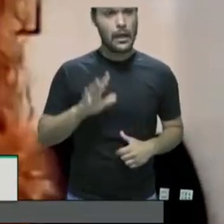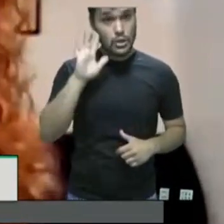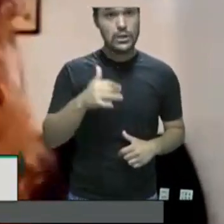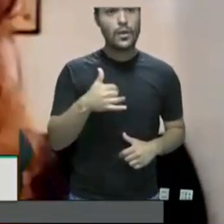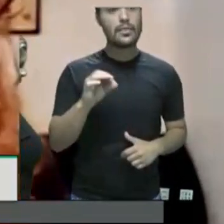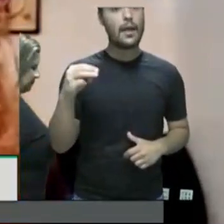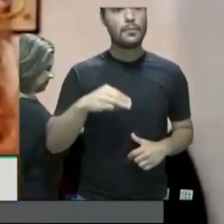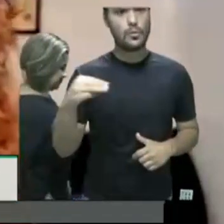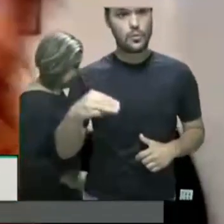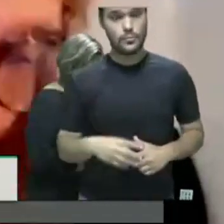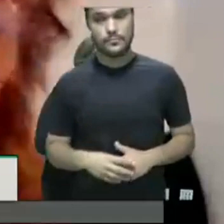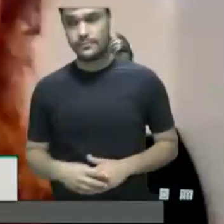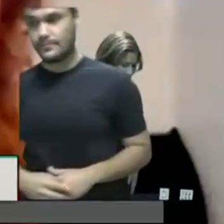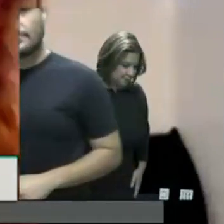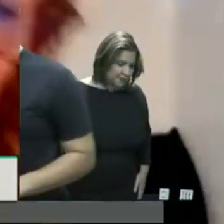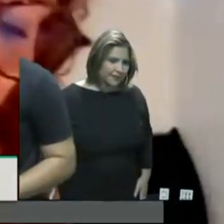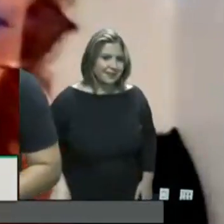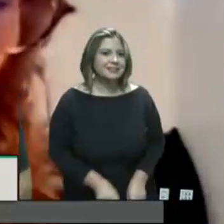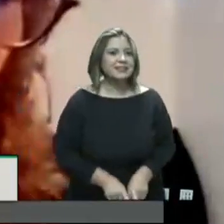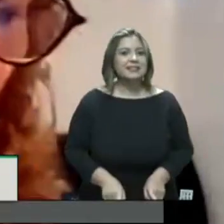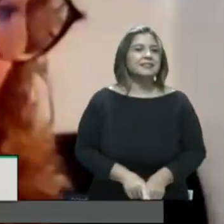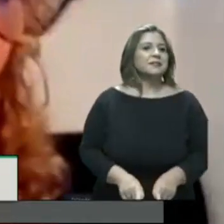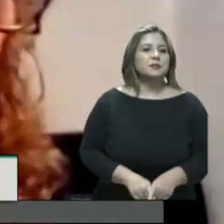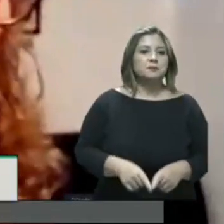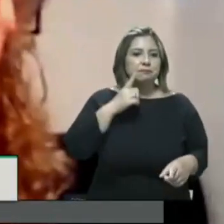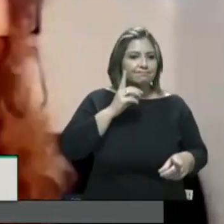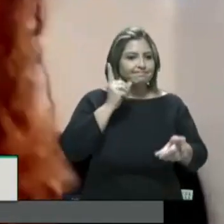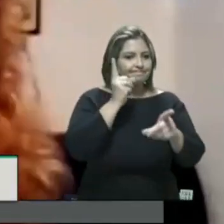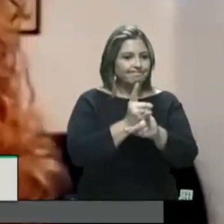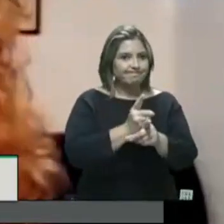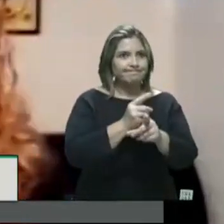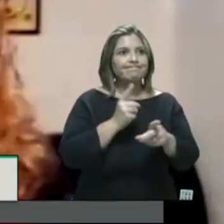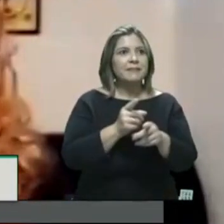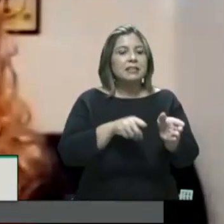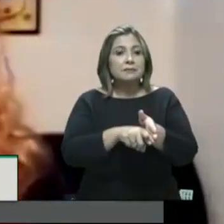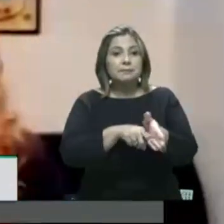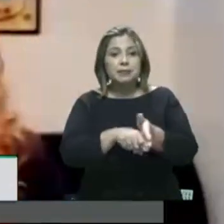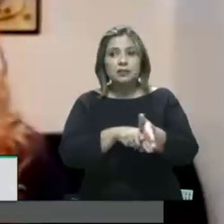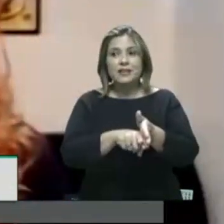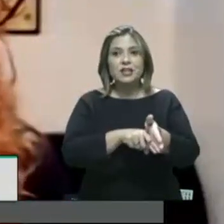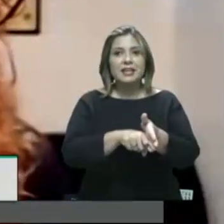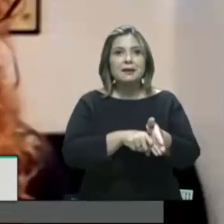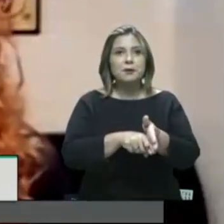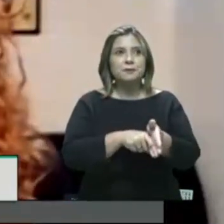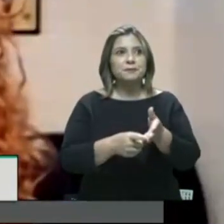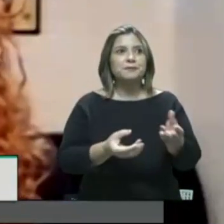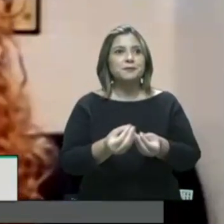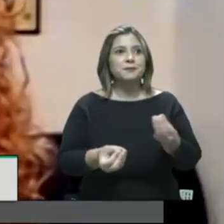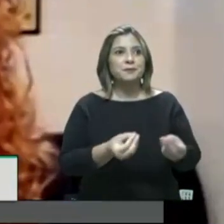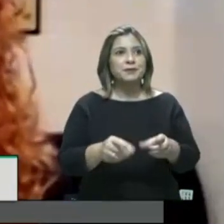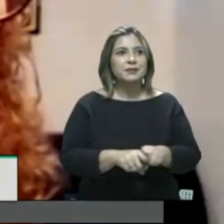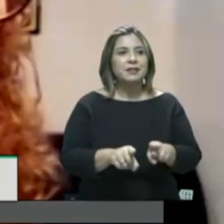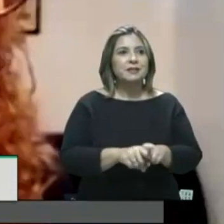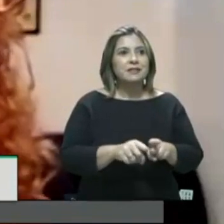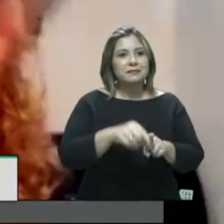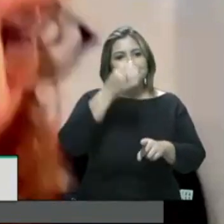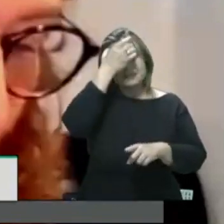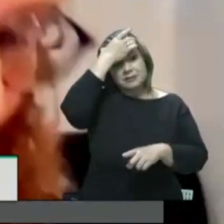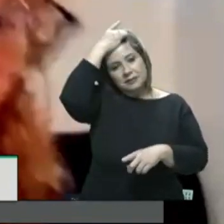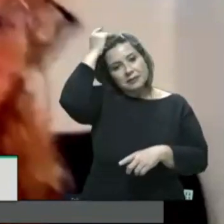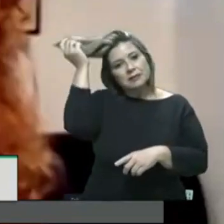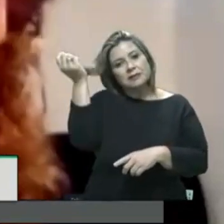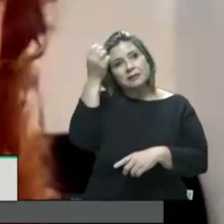10 minutos para testagem e rastreamento. Isso é fundamental, porque nós precisamos ter testagem da